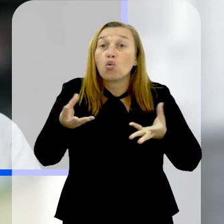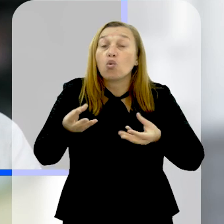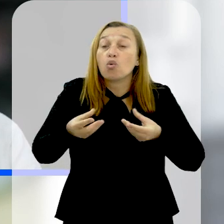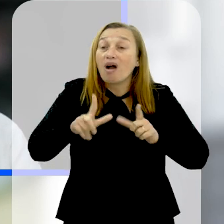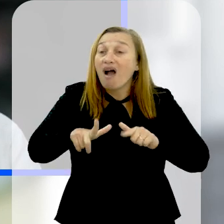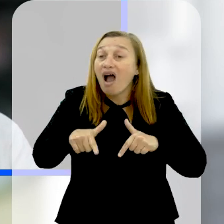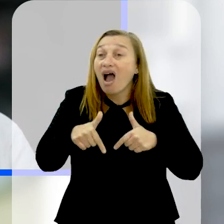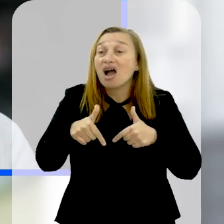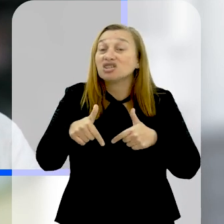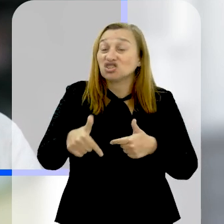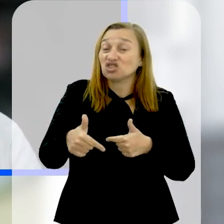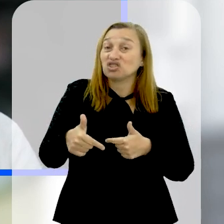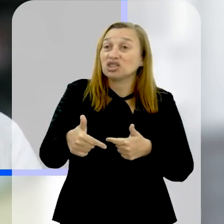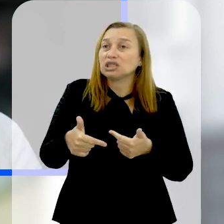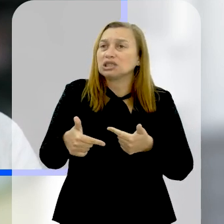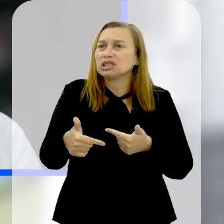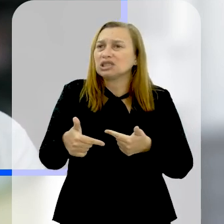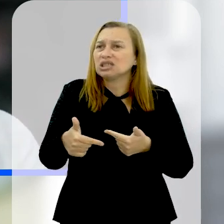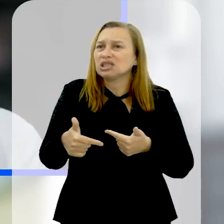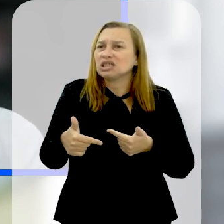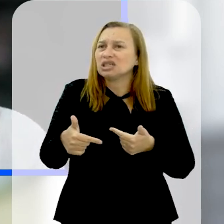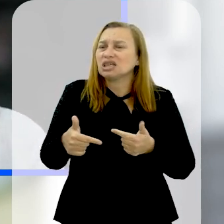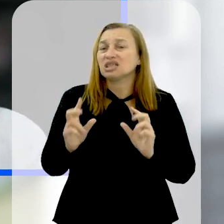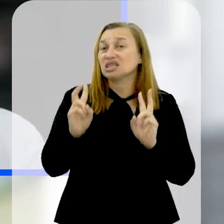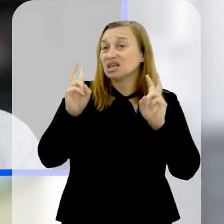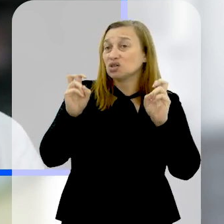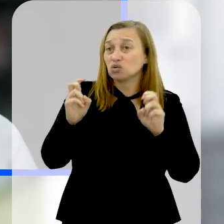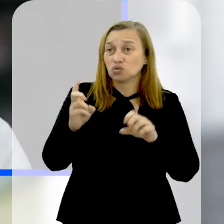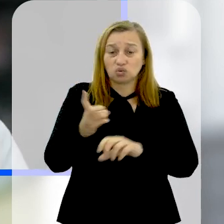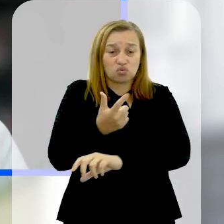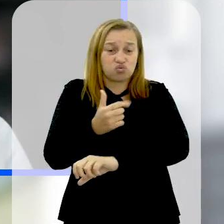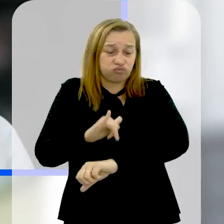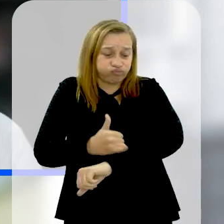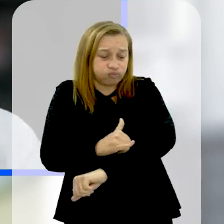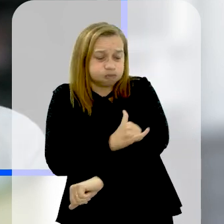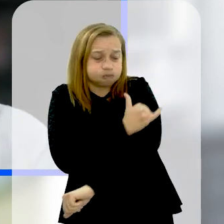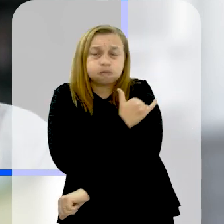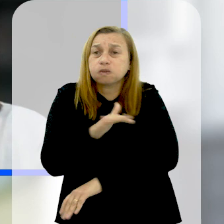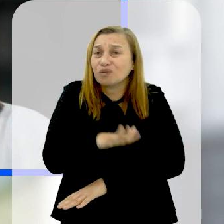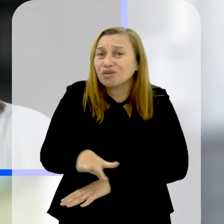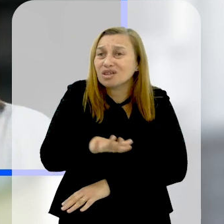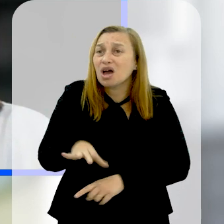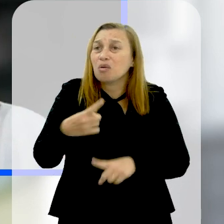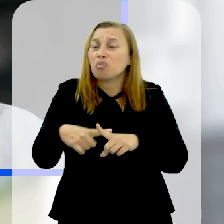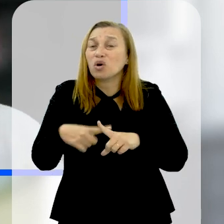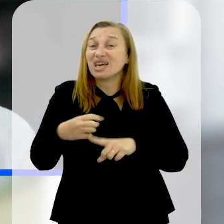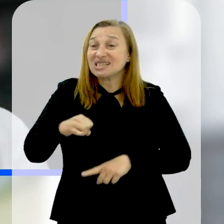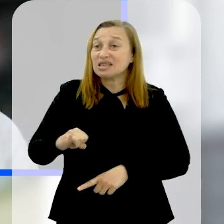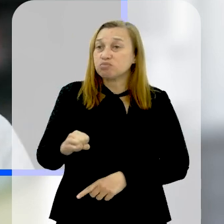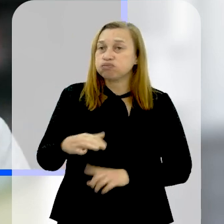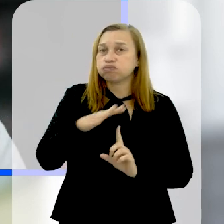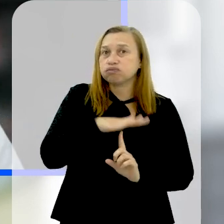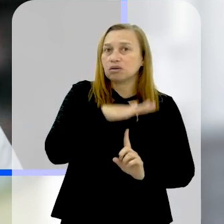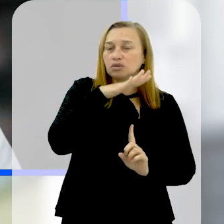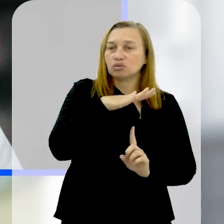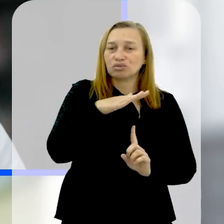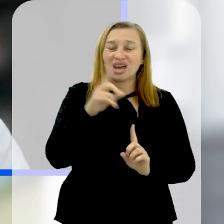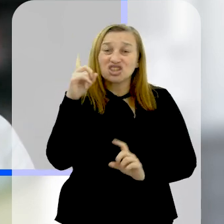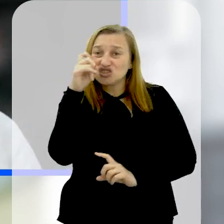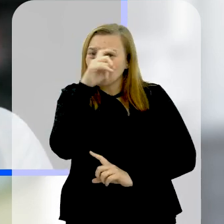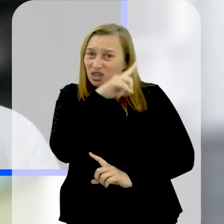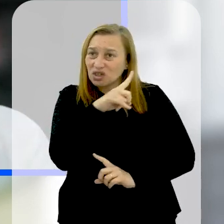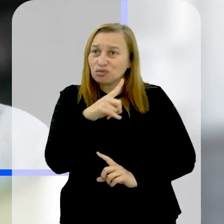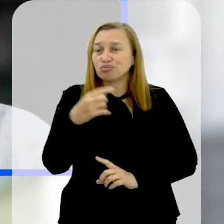sido lidar com esses casos de obesidade infantil, porque se para um adulto já